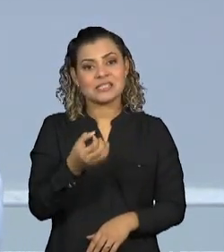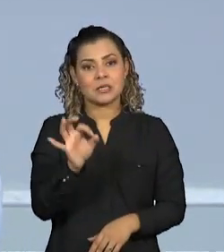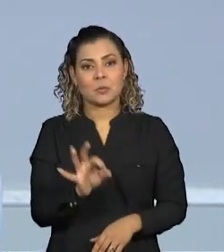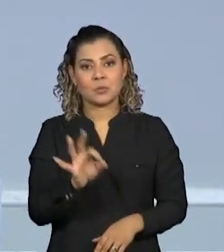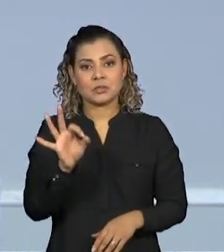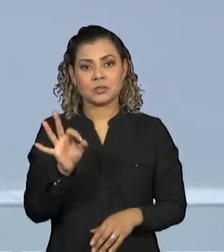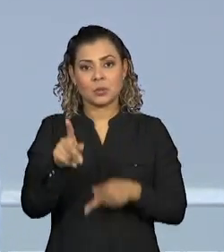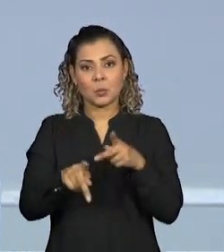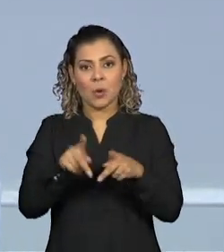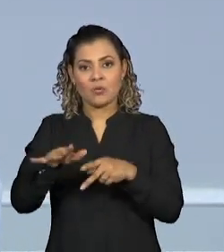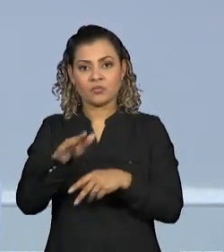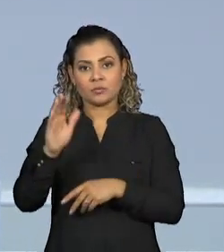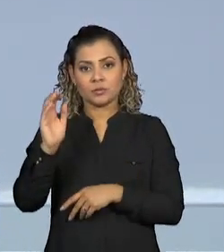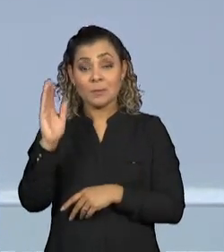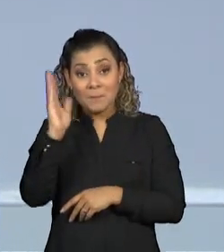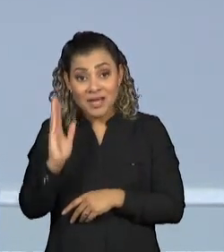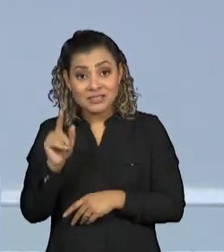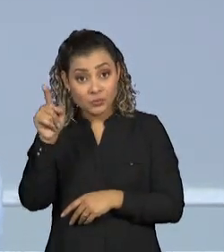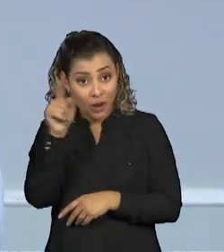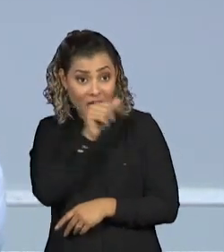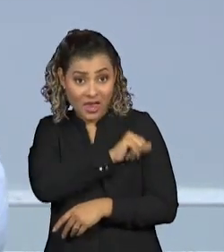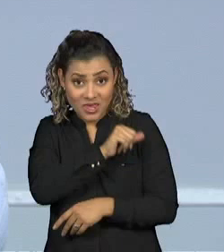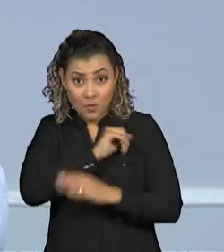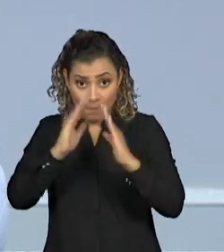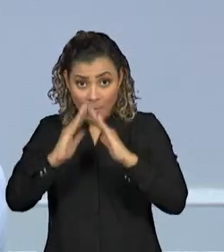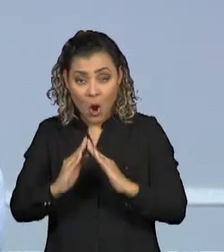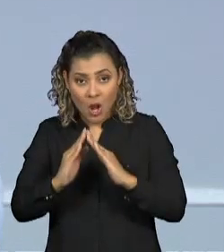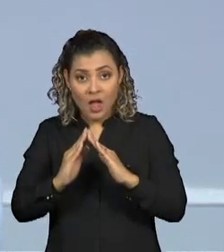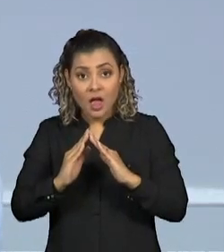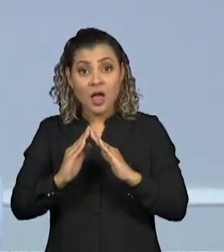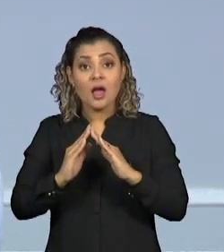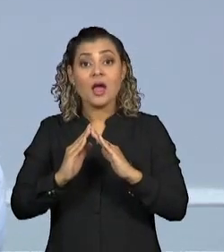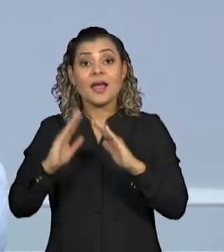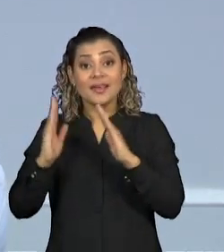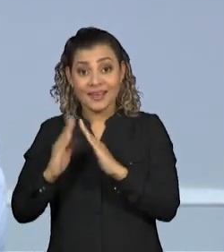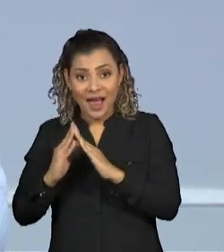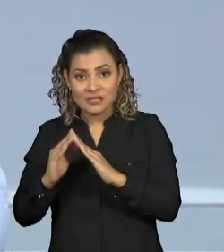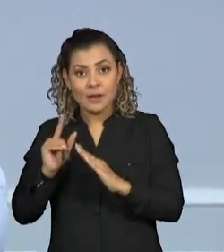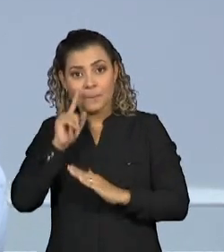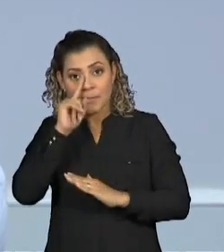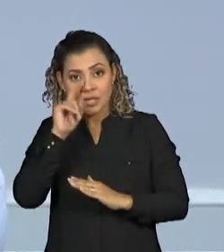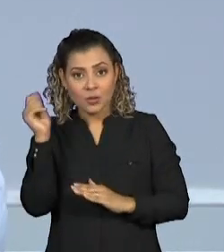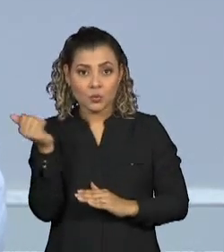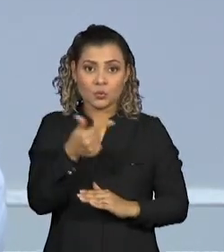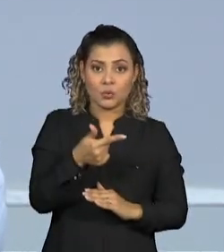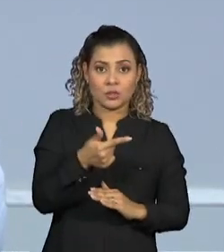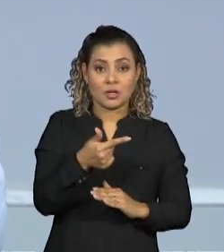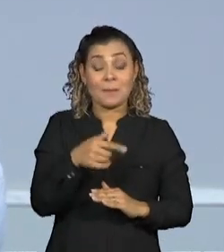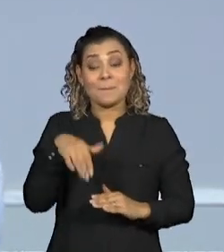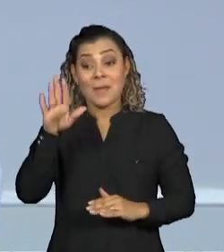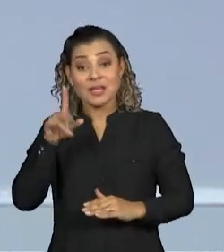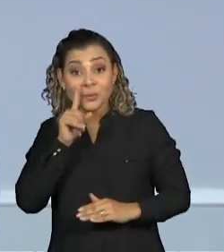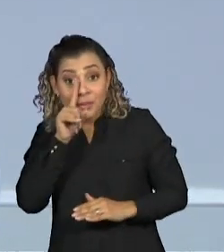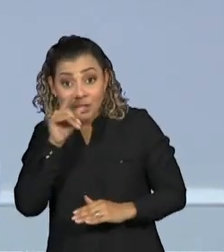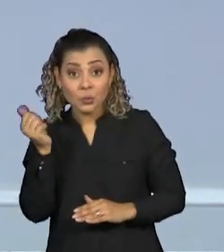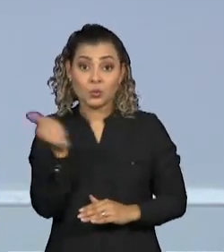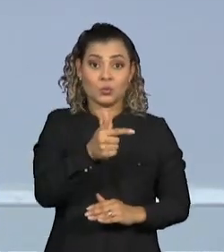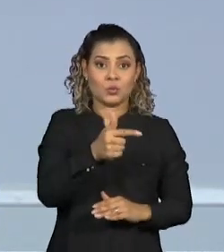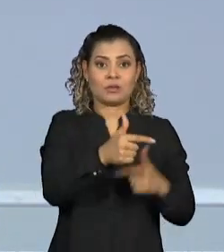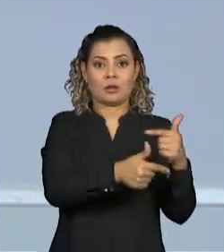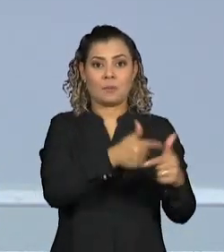população em casa estaria mais exposta do que em atividade fora, porque